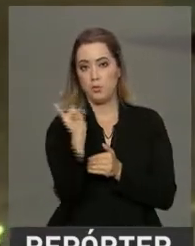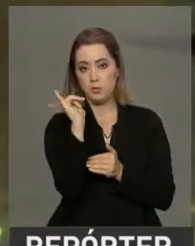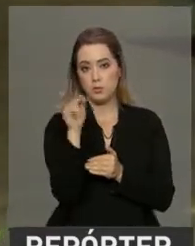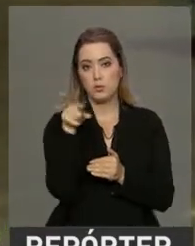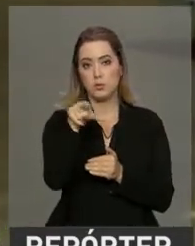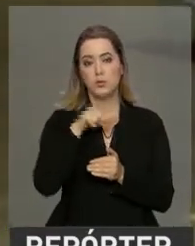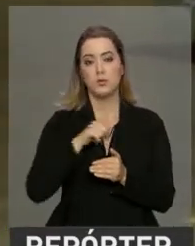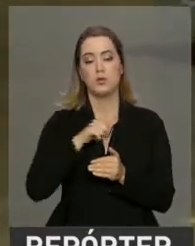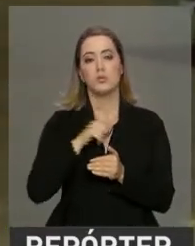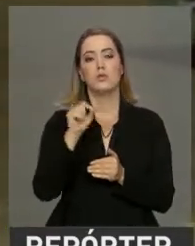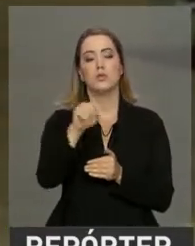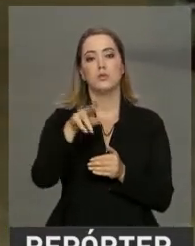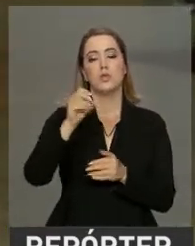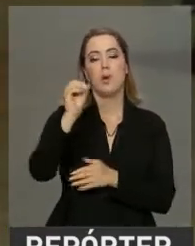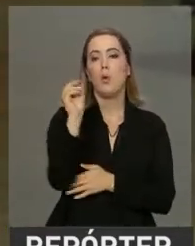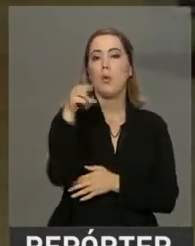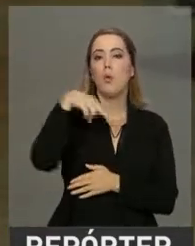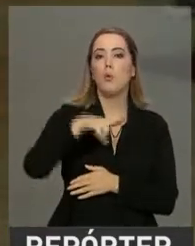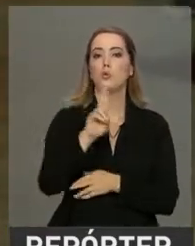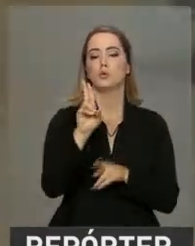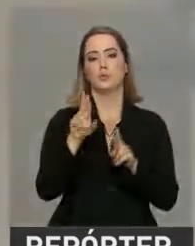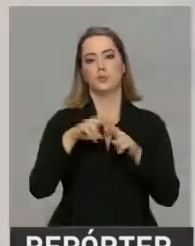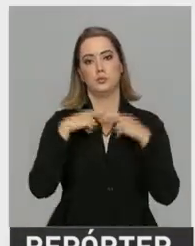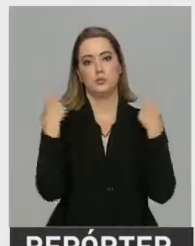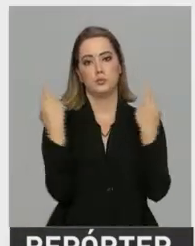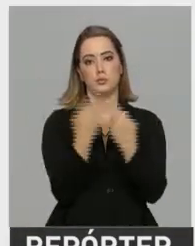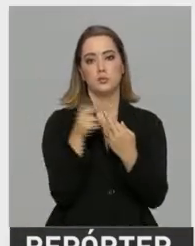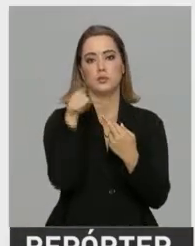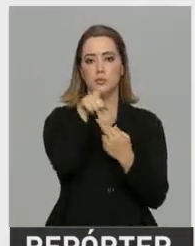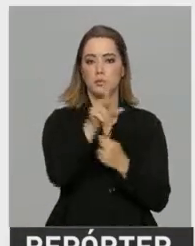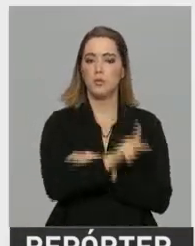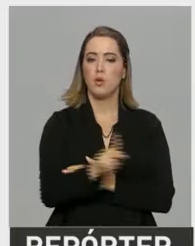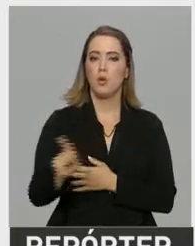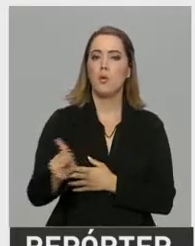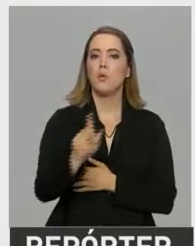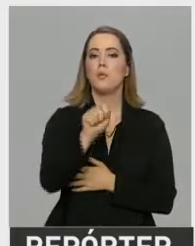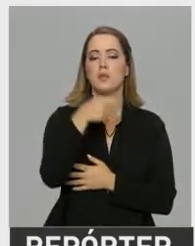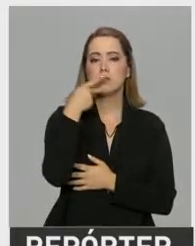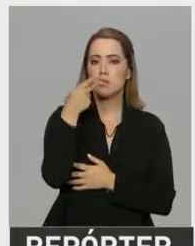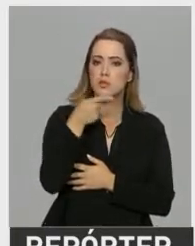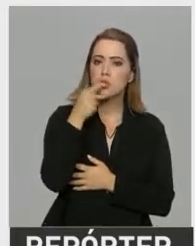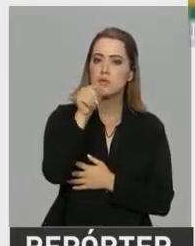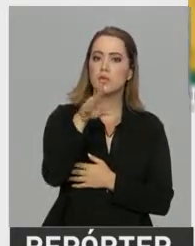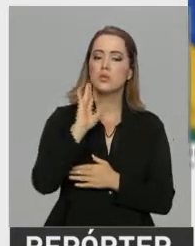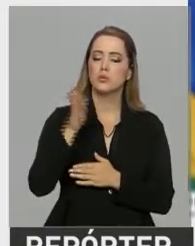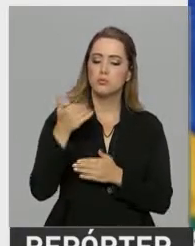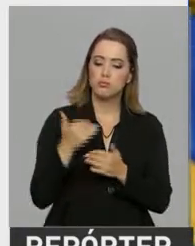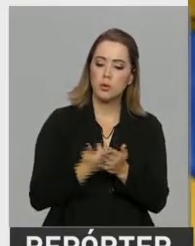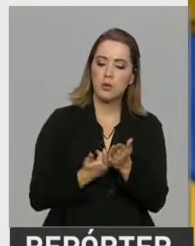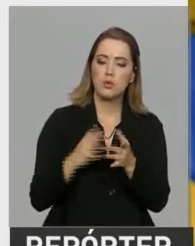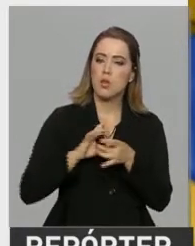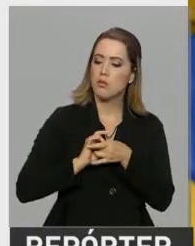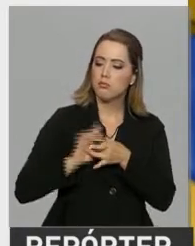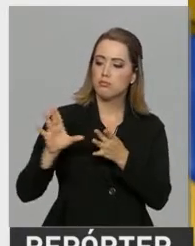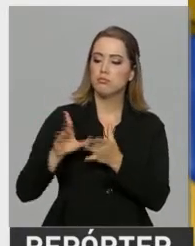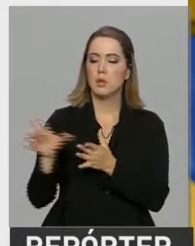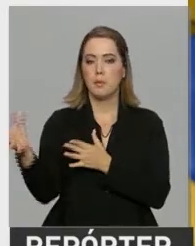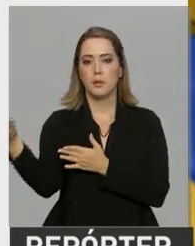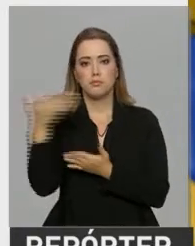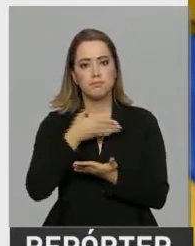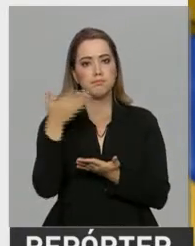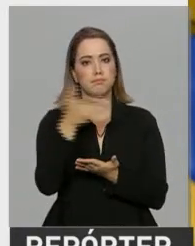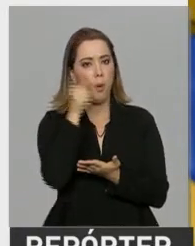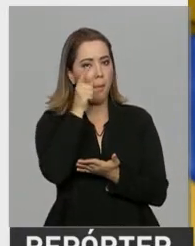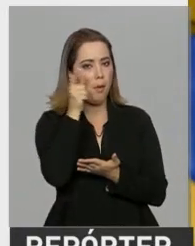entrevista ao jornal norte-americano The Wall Street Journal o presidente disse que o caminho está liberado para atrair investimentos e